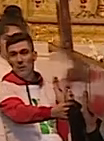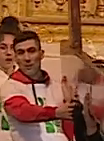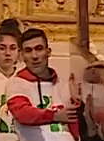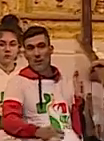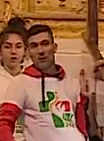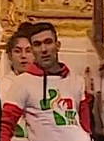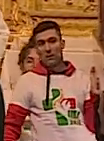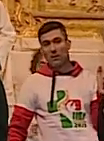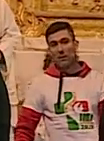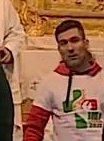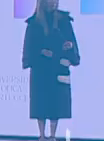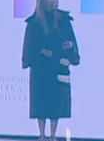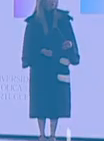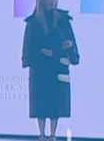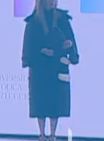presença ativa na Igreja.